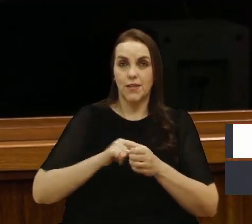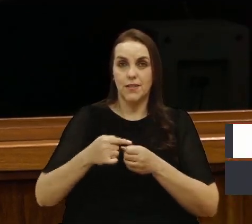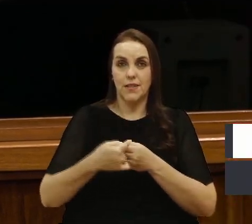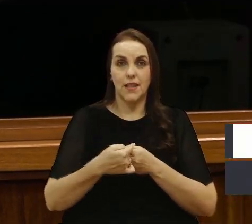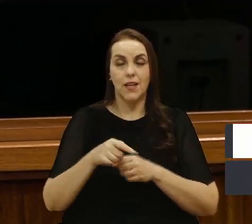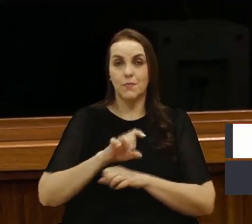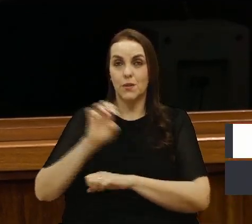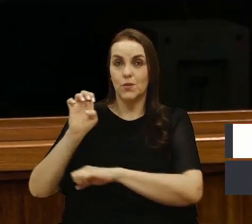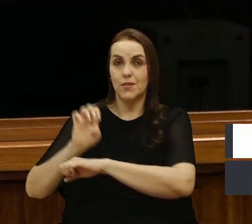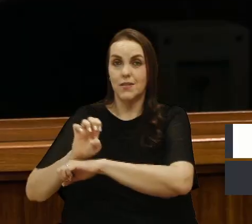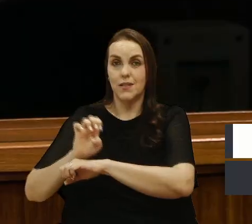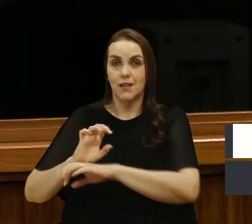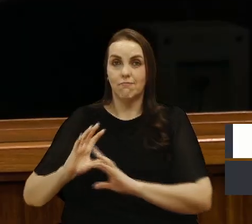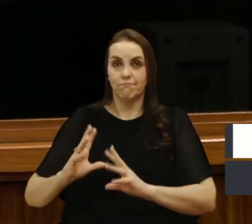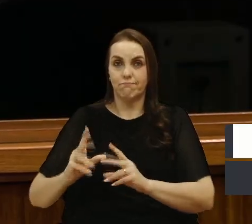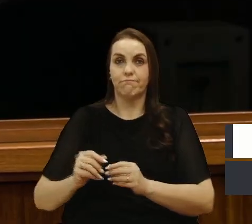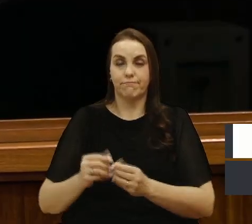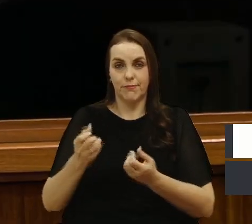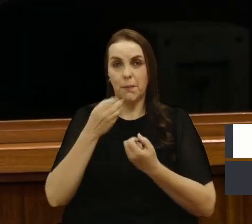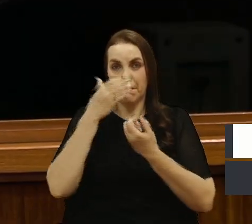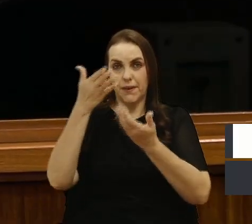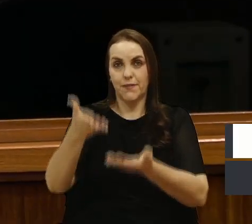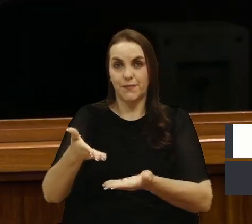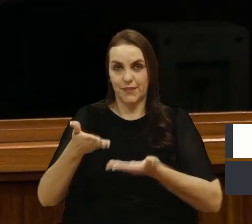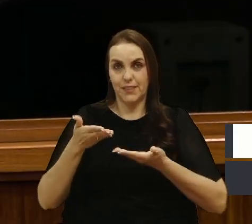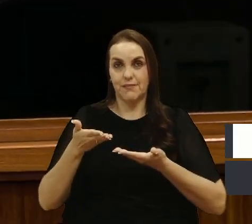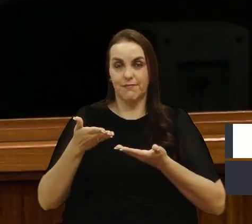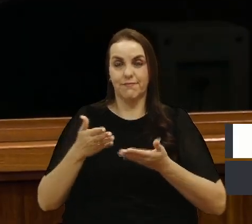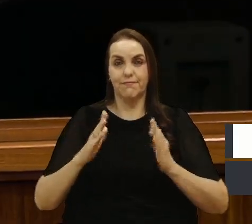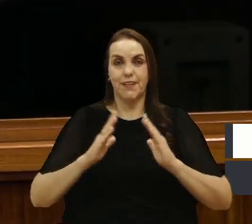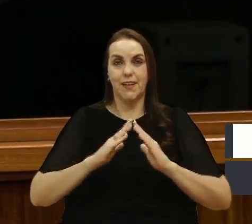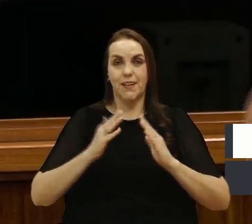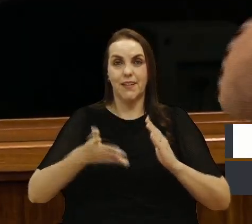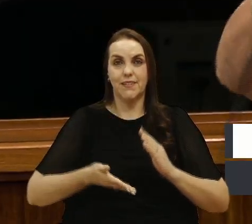Estado. Então, sejam bem-vindos à nossa casa.